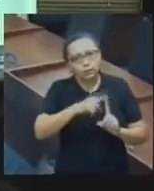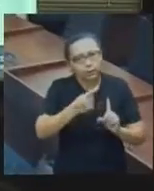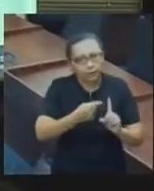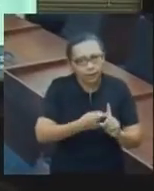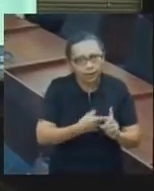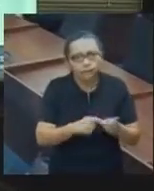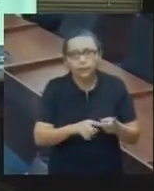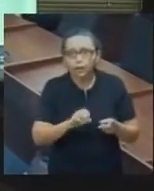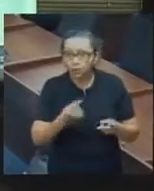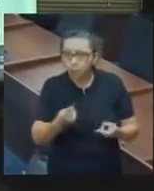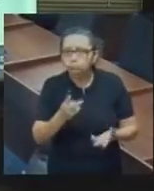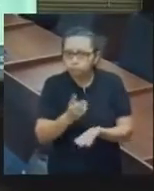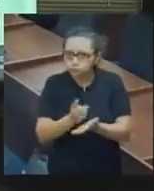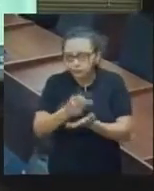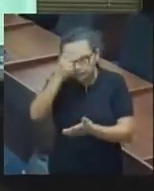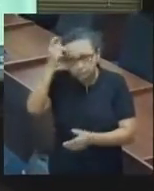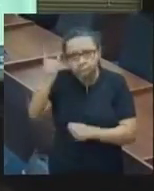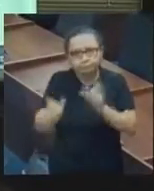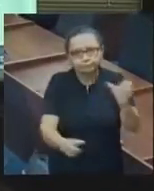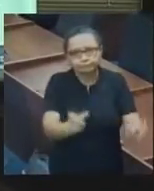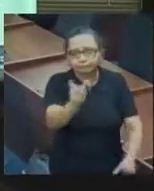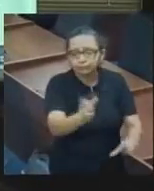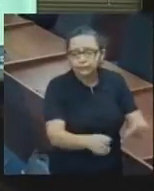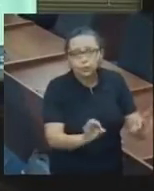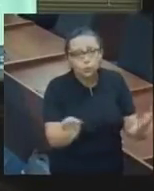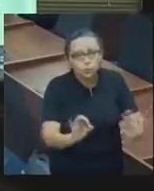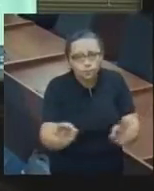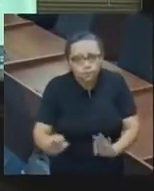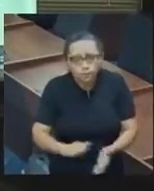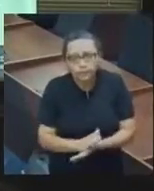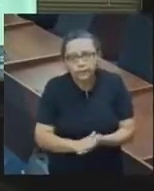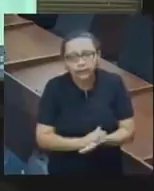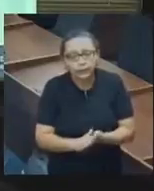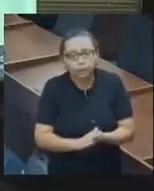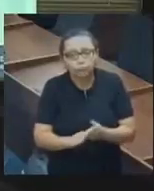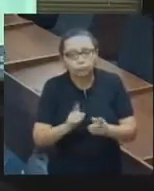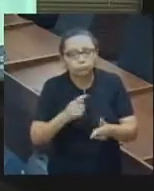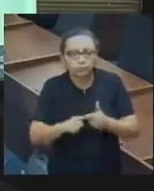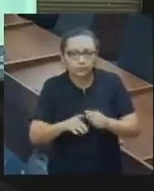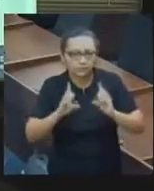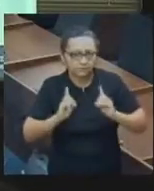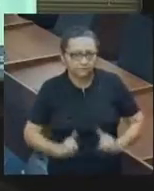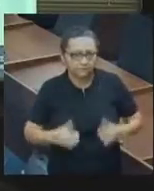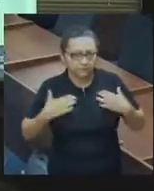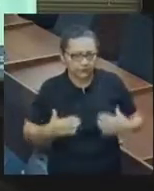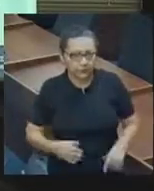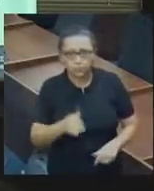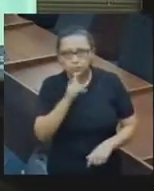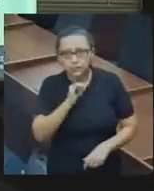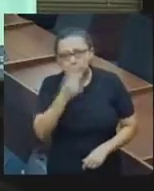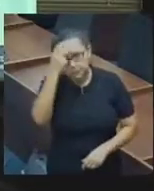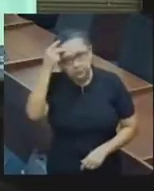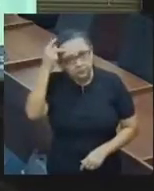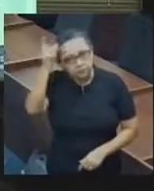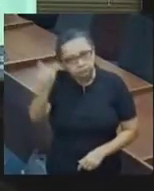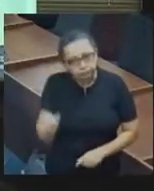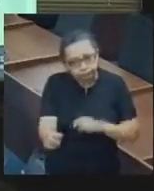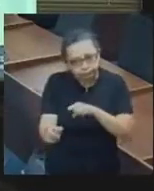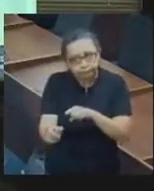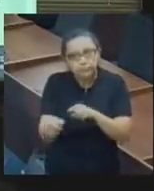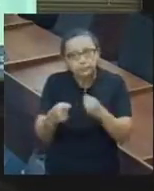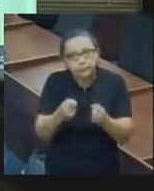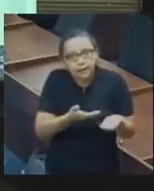ou mesmo pessoas que não têm uma limitação funcional física por exemplo uma pessoa que tem de